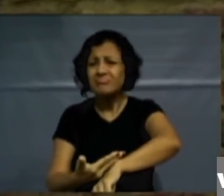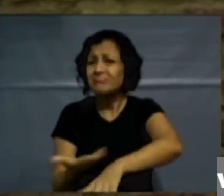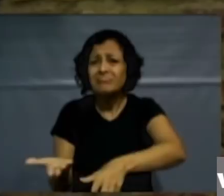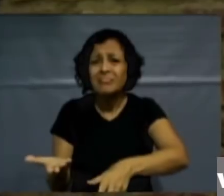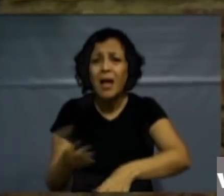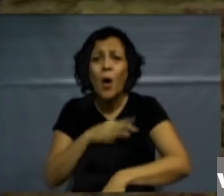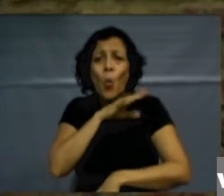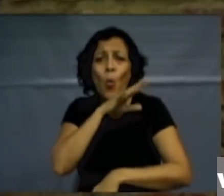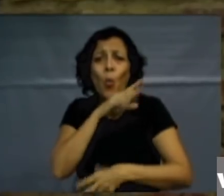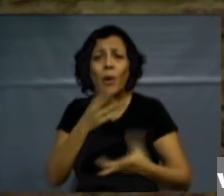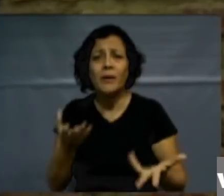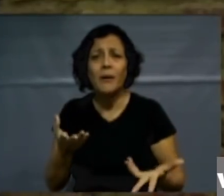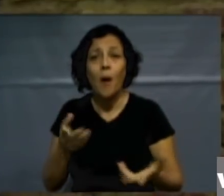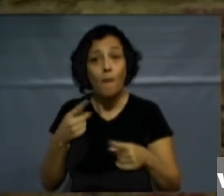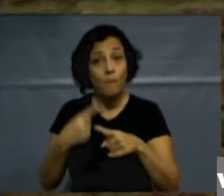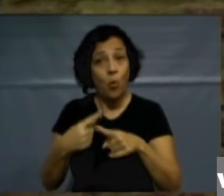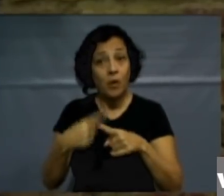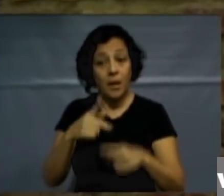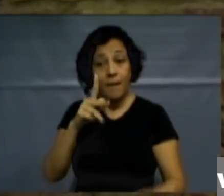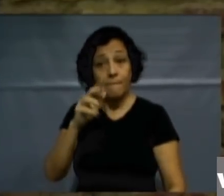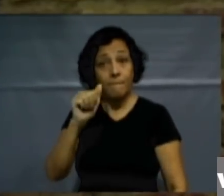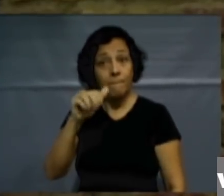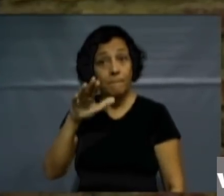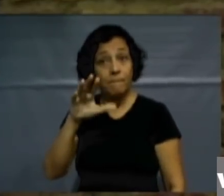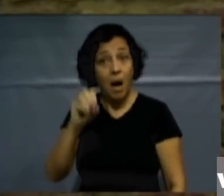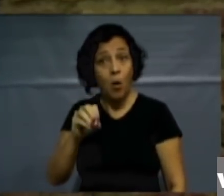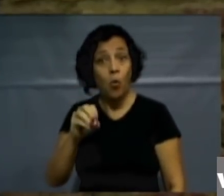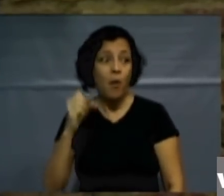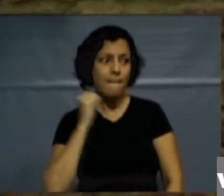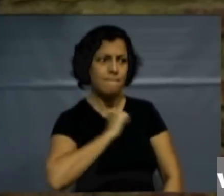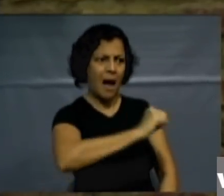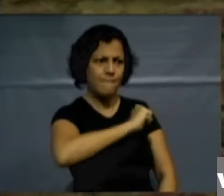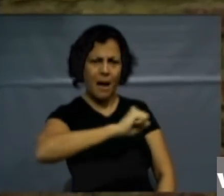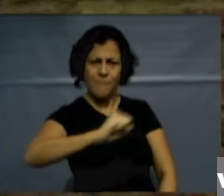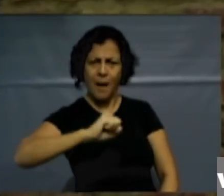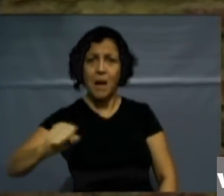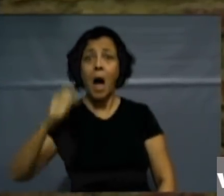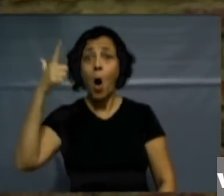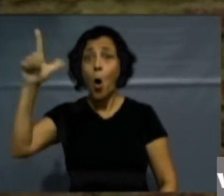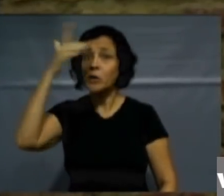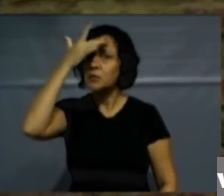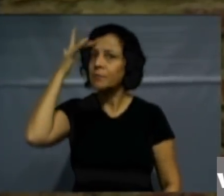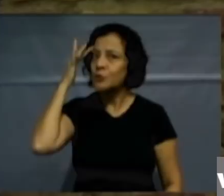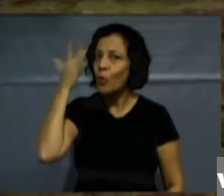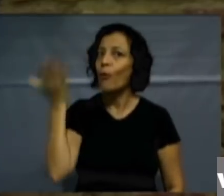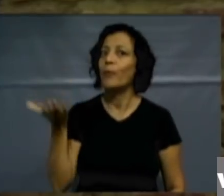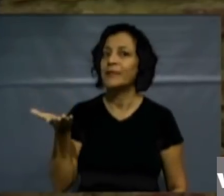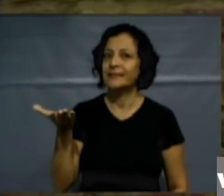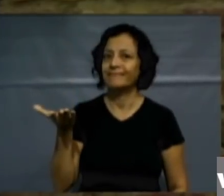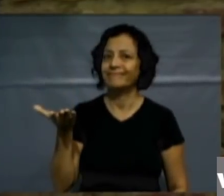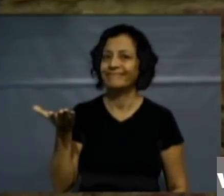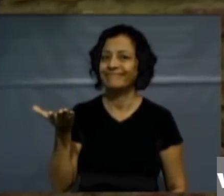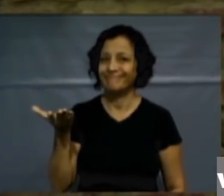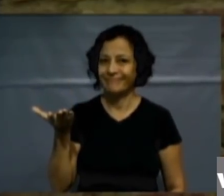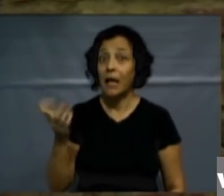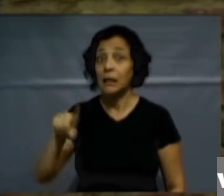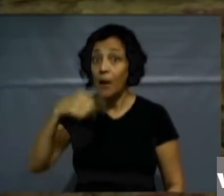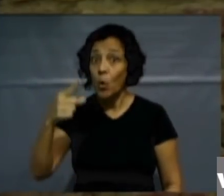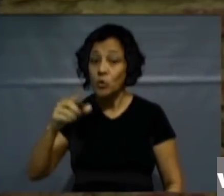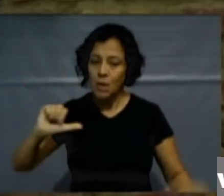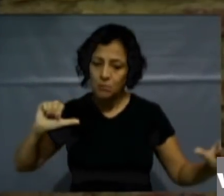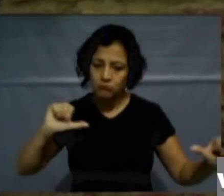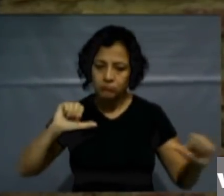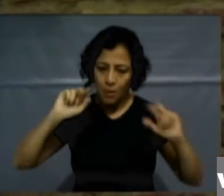enquanto Saulo, era assassino, matador de cristãos. Olha a conversão de Paulo. E hoje todo mundo segue